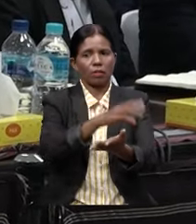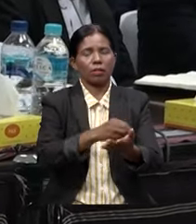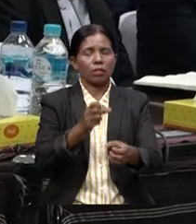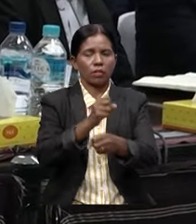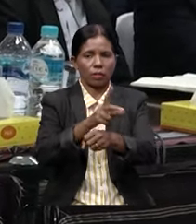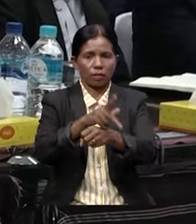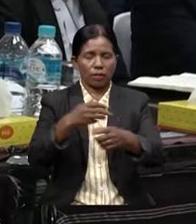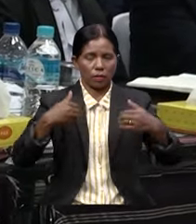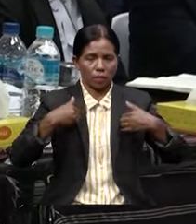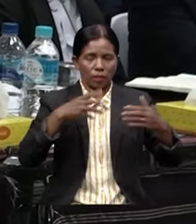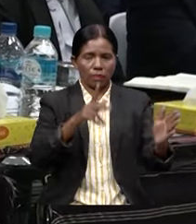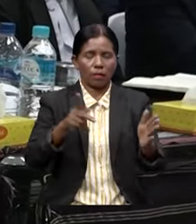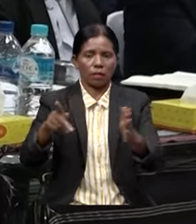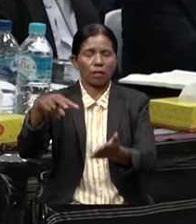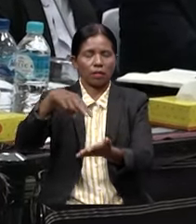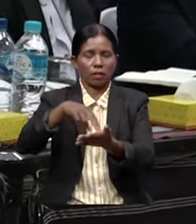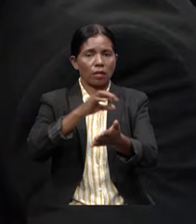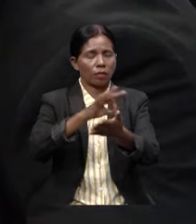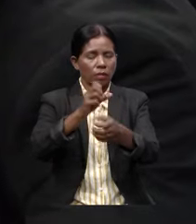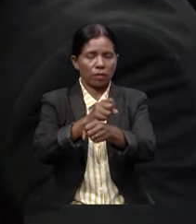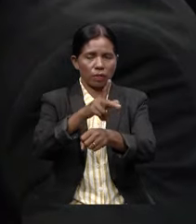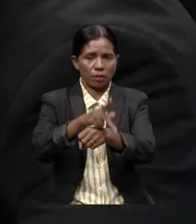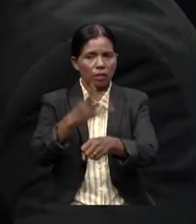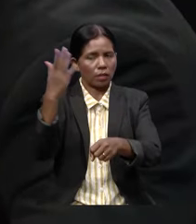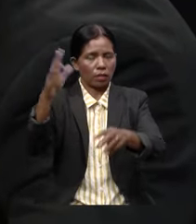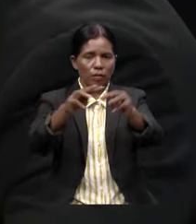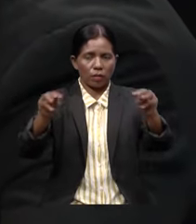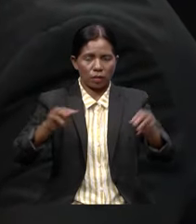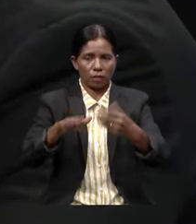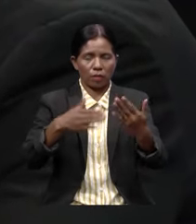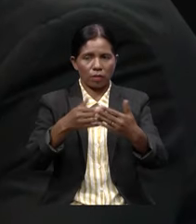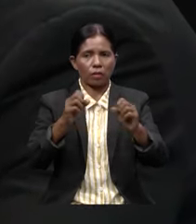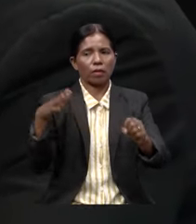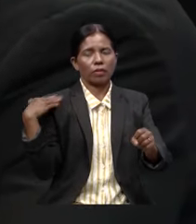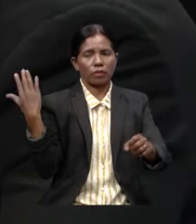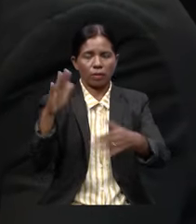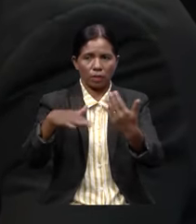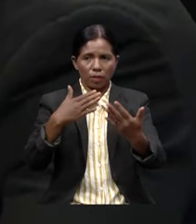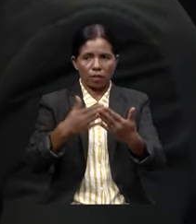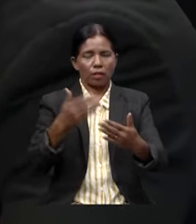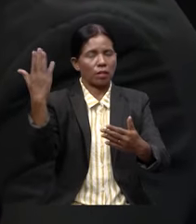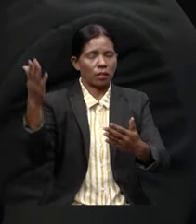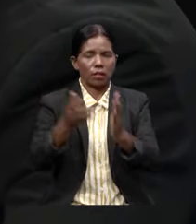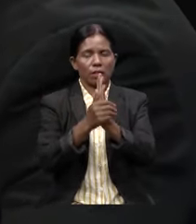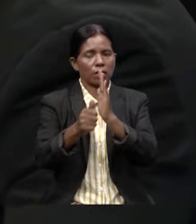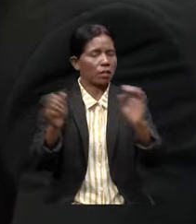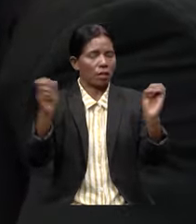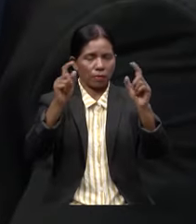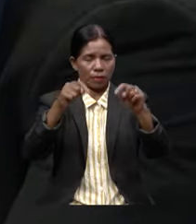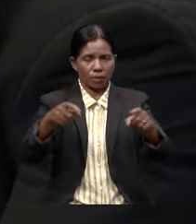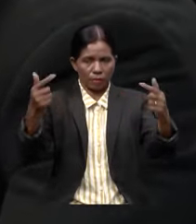CEFOP e a Unaplano atuar em formação profissional e a cada município. Rodi Nunes, o vencida, Nebe e a habilidade, ela precisa